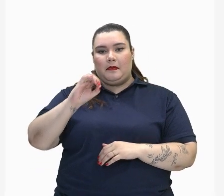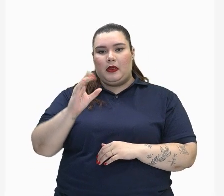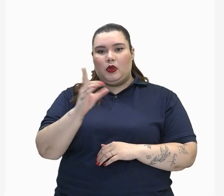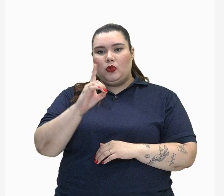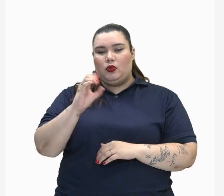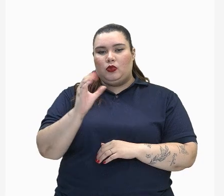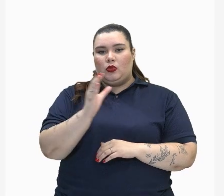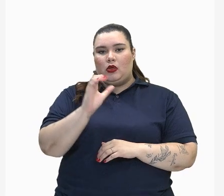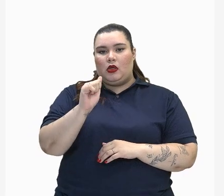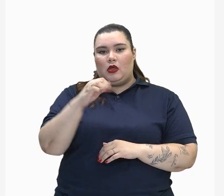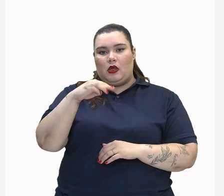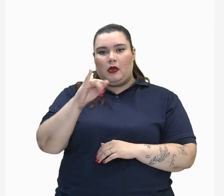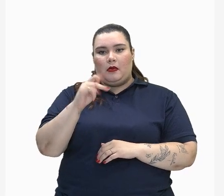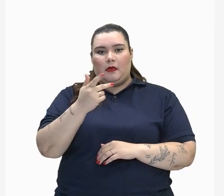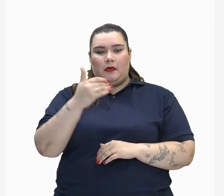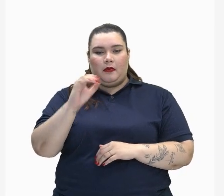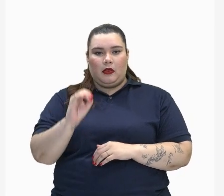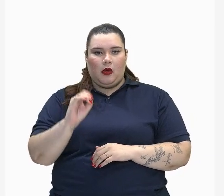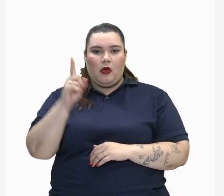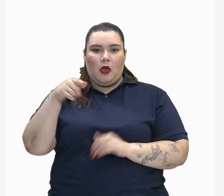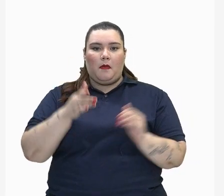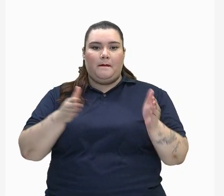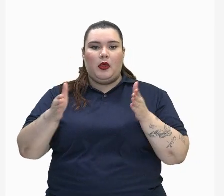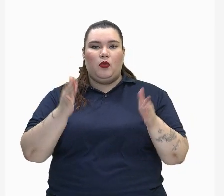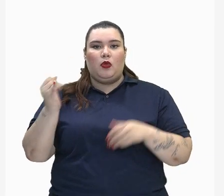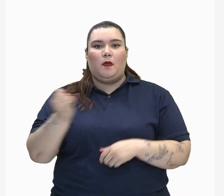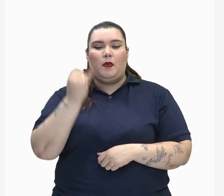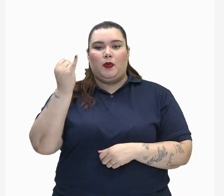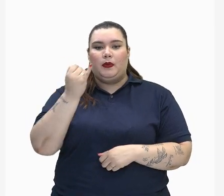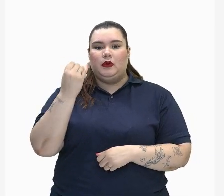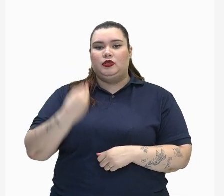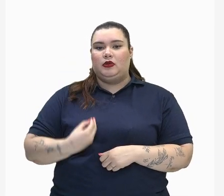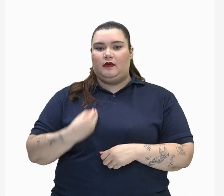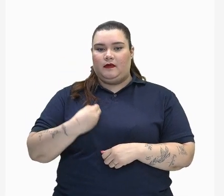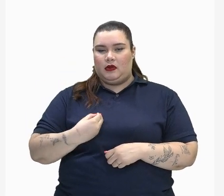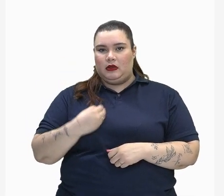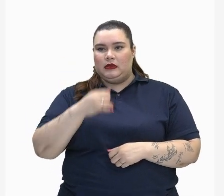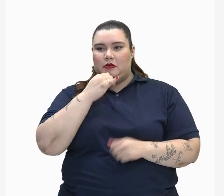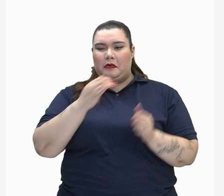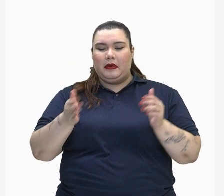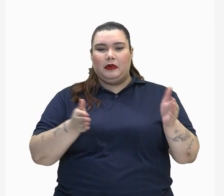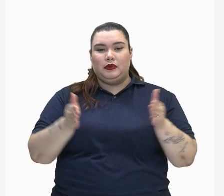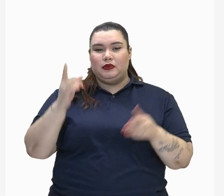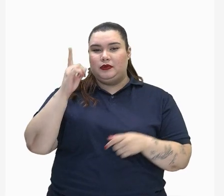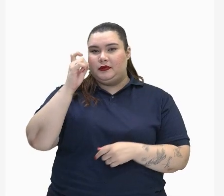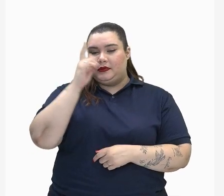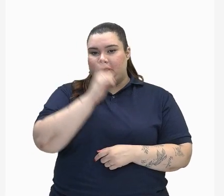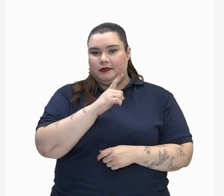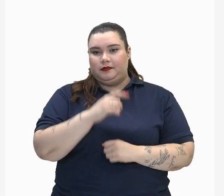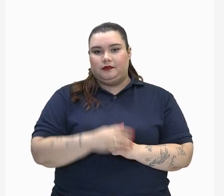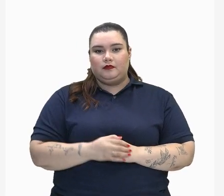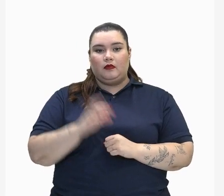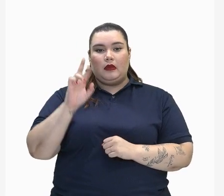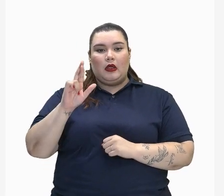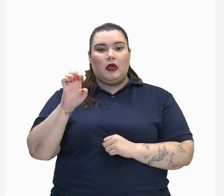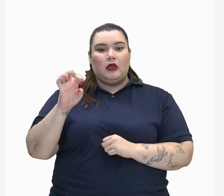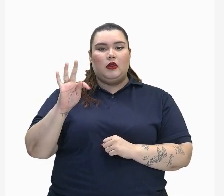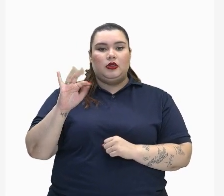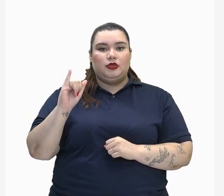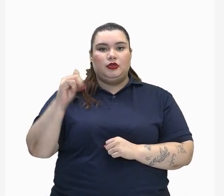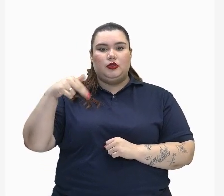momento importante da vida, talvez a metade da jornada, uma fase difícil. As